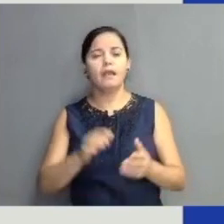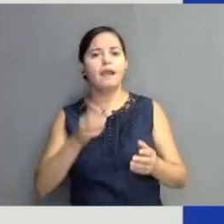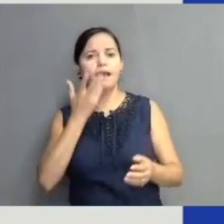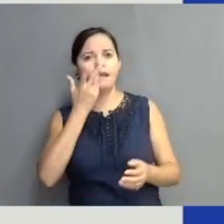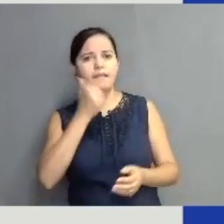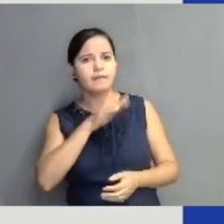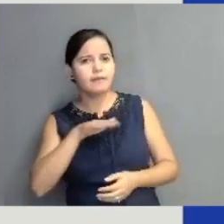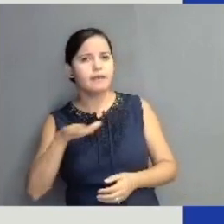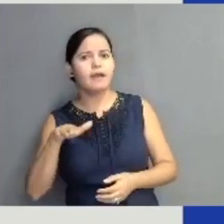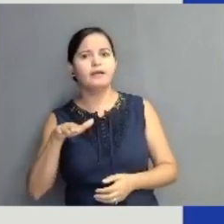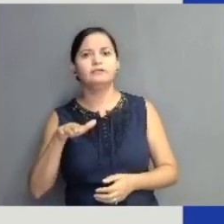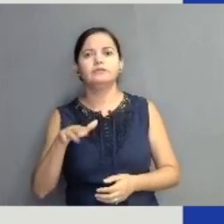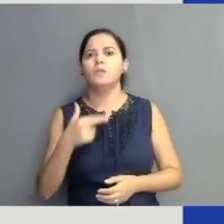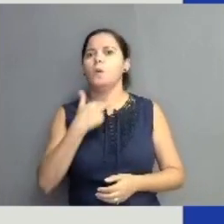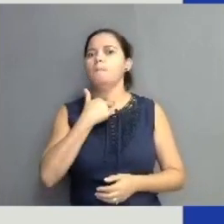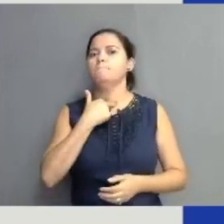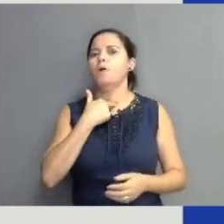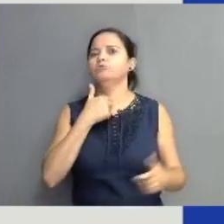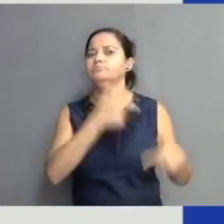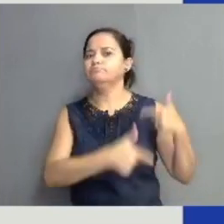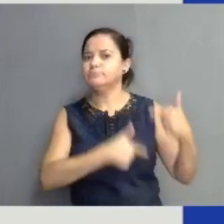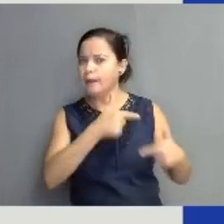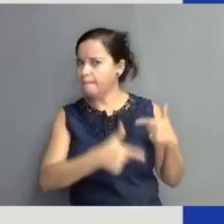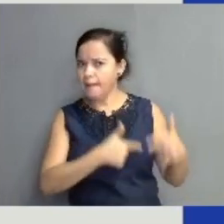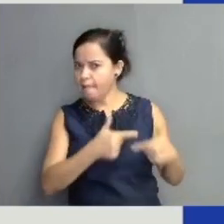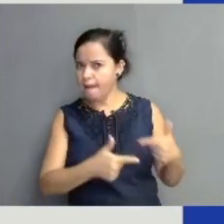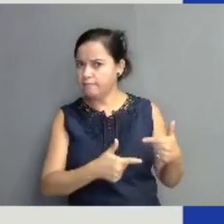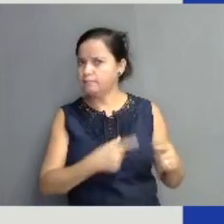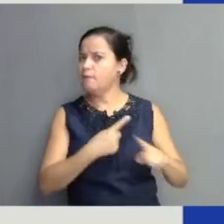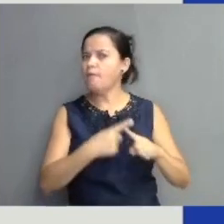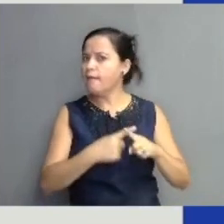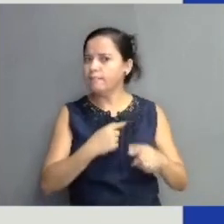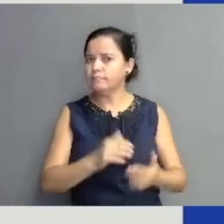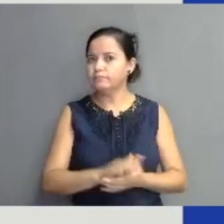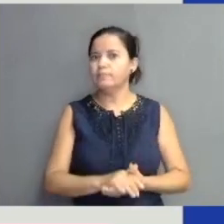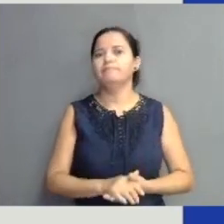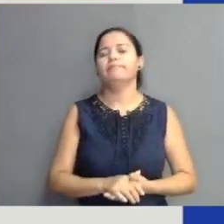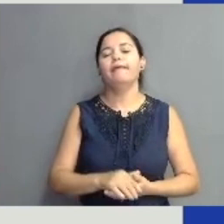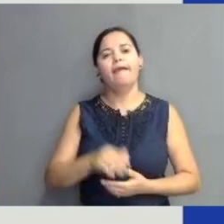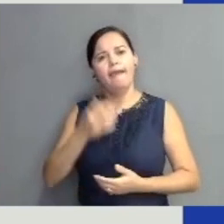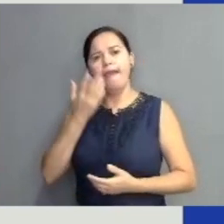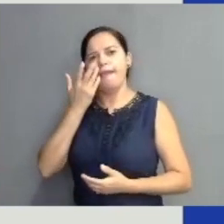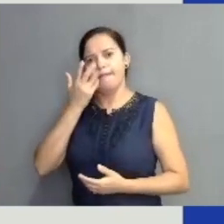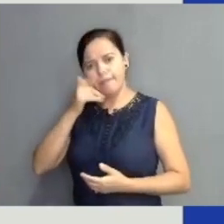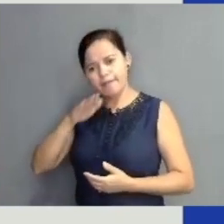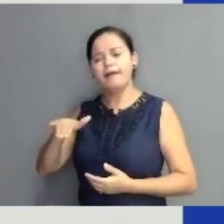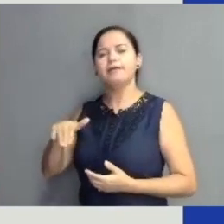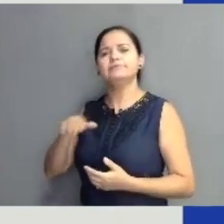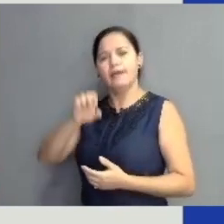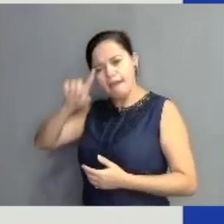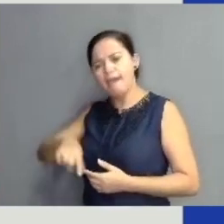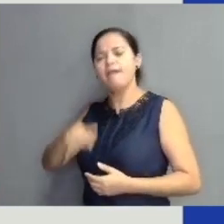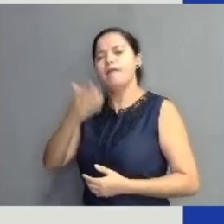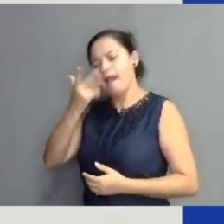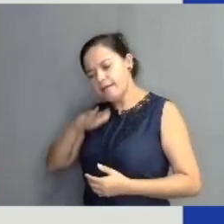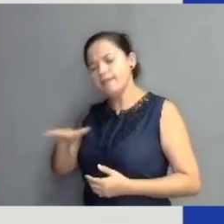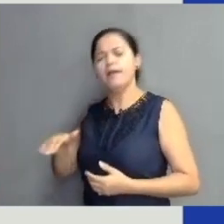simples, porque ela está muito ocupada sendo criança. Então, vamos para o nosso segundo